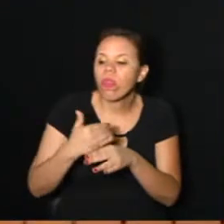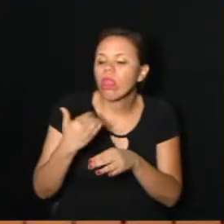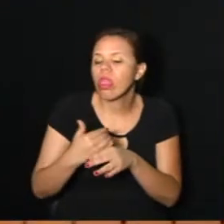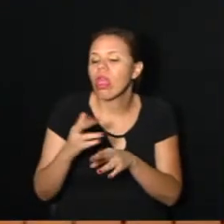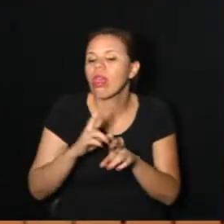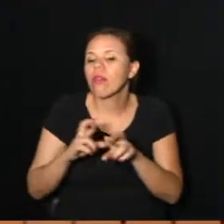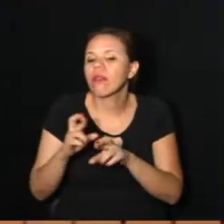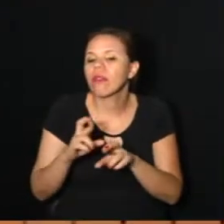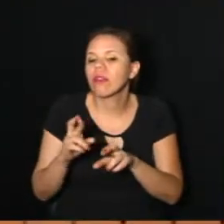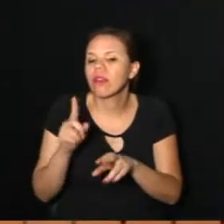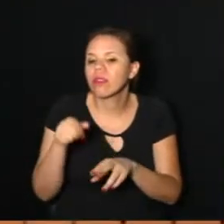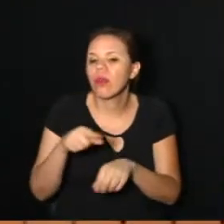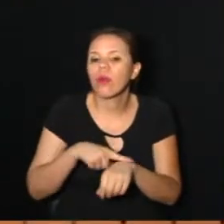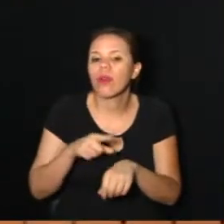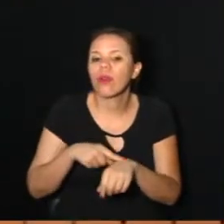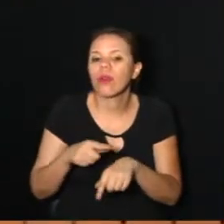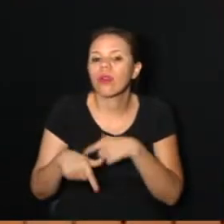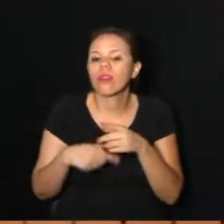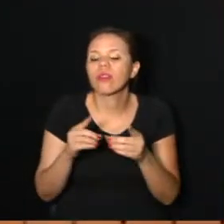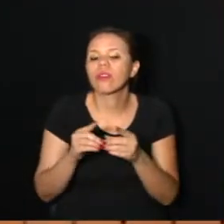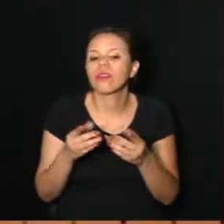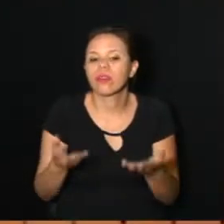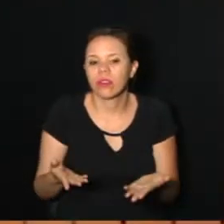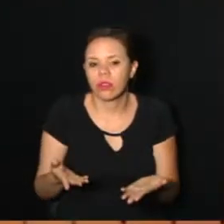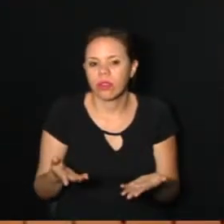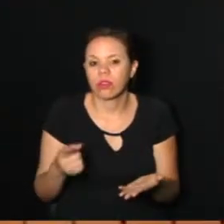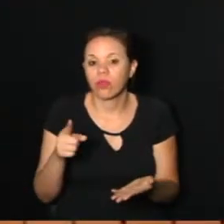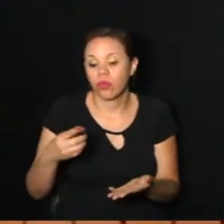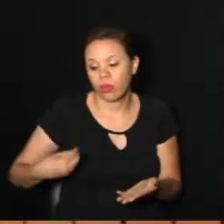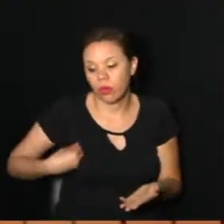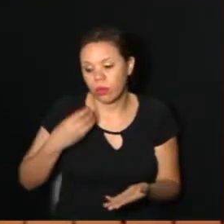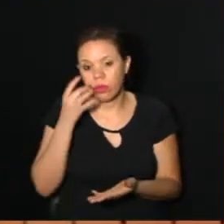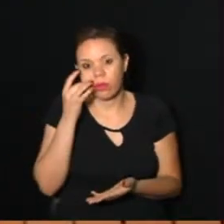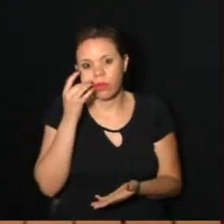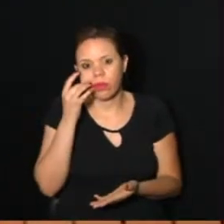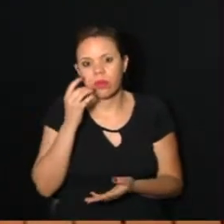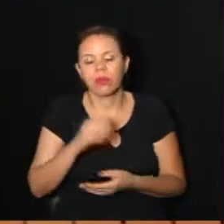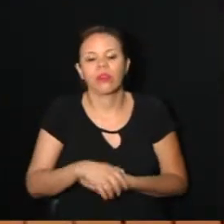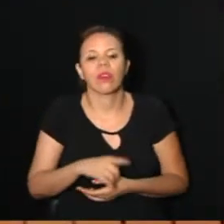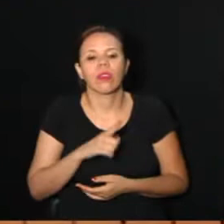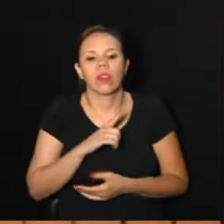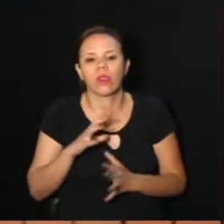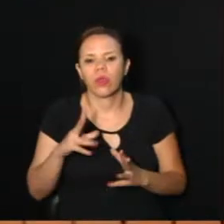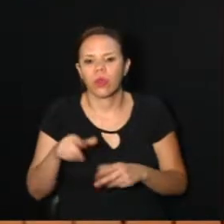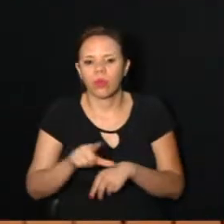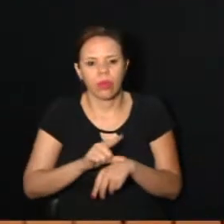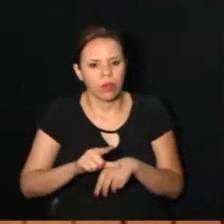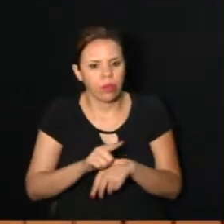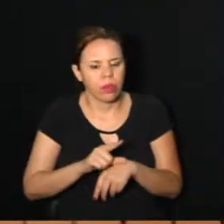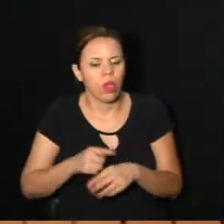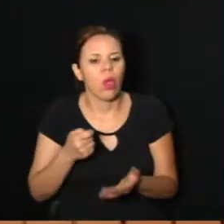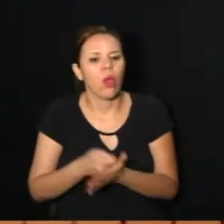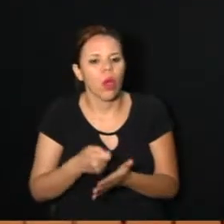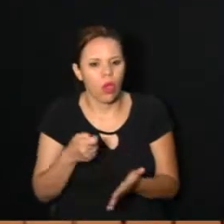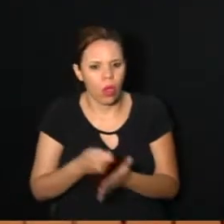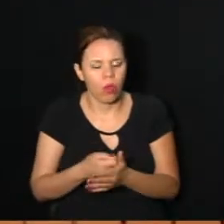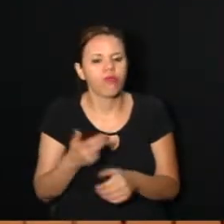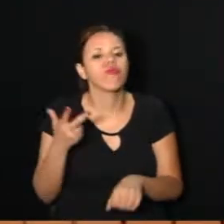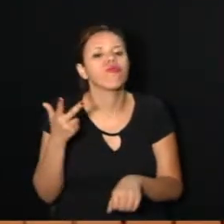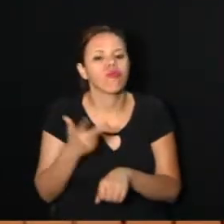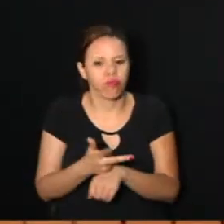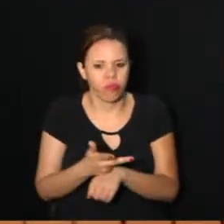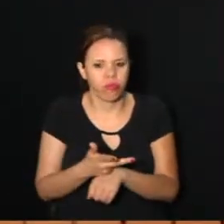eu fiscalizo o seu horário de atendimento, a sua presença, ele tem ali toda a legislação, ele é obrigado a filmar,